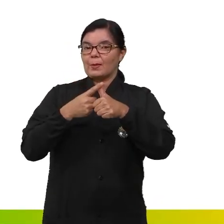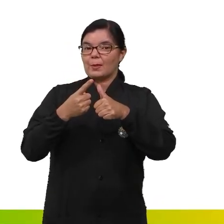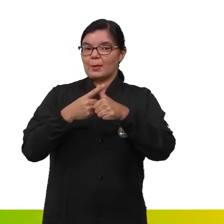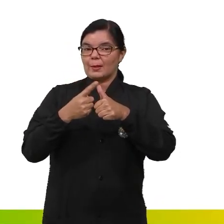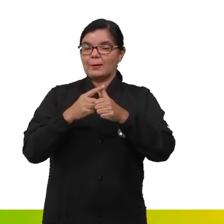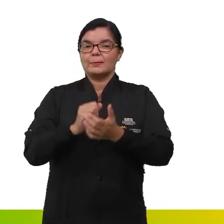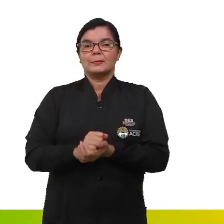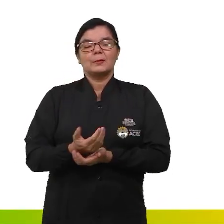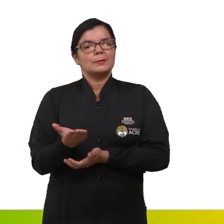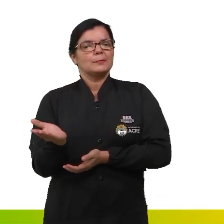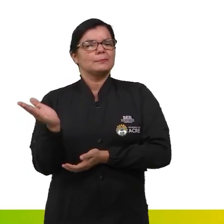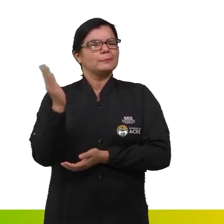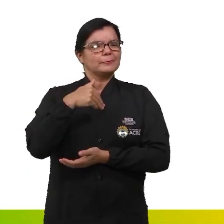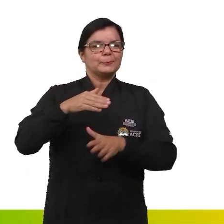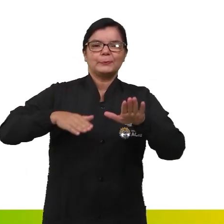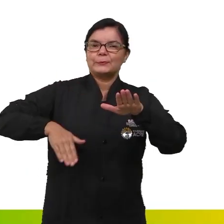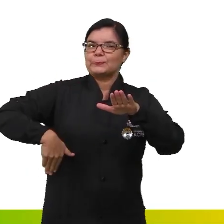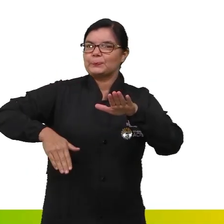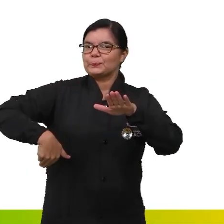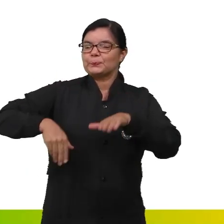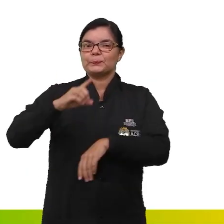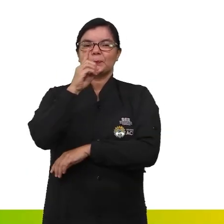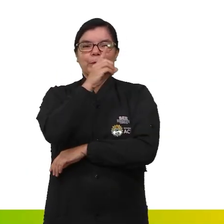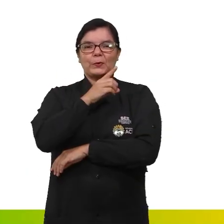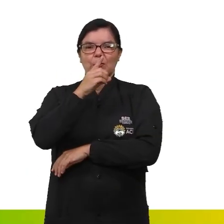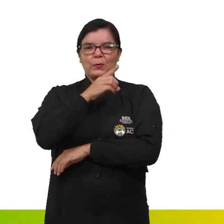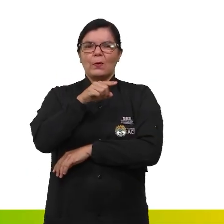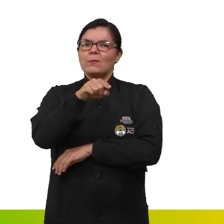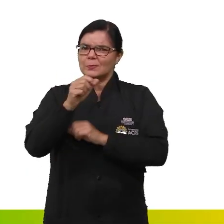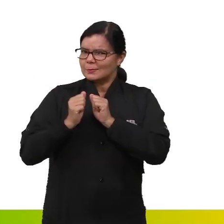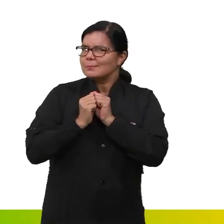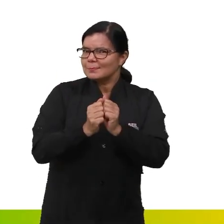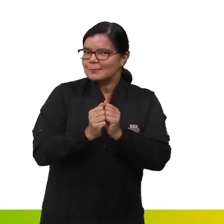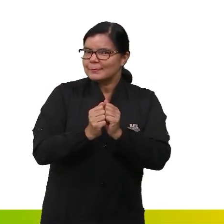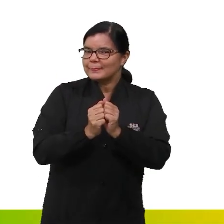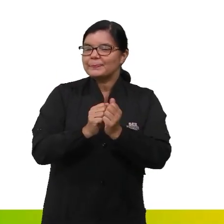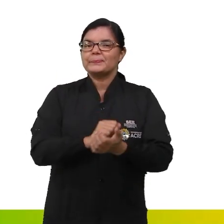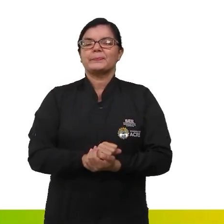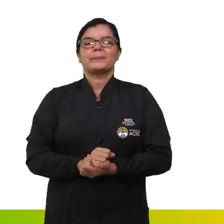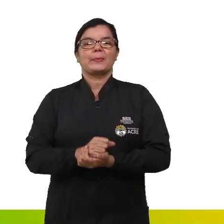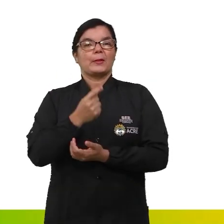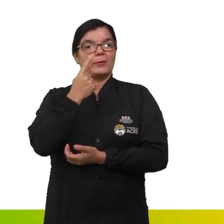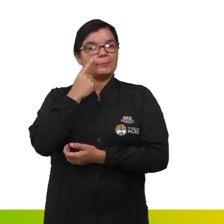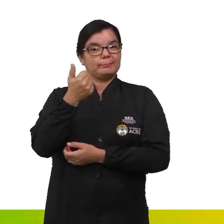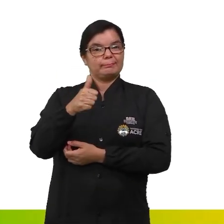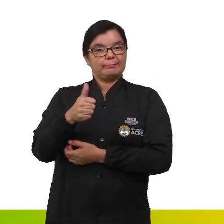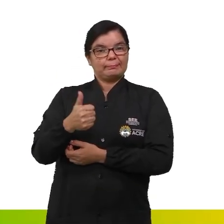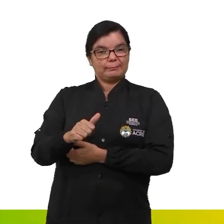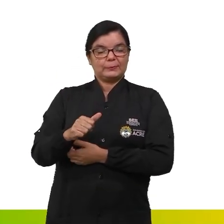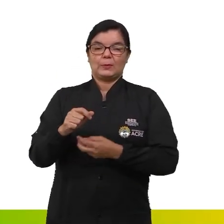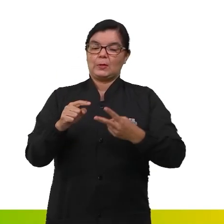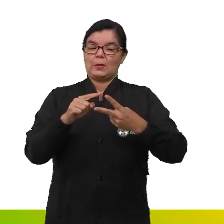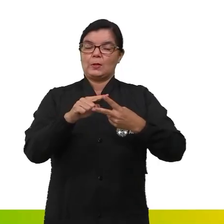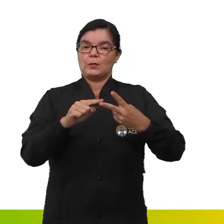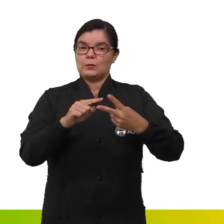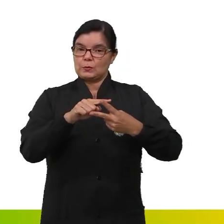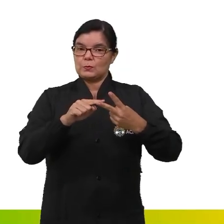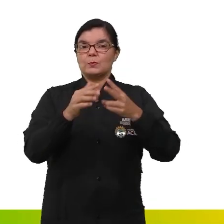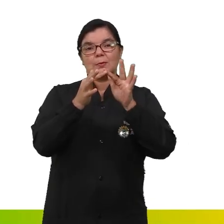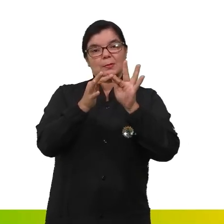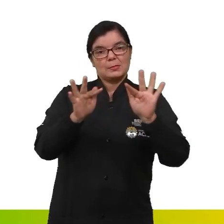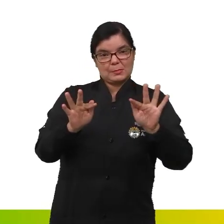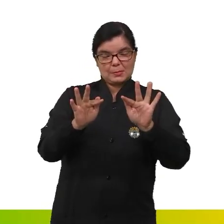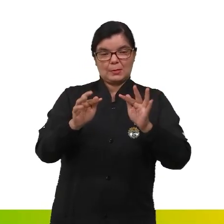tenho: vamos à praia no domingo. Você nos acompanha? Vamos fazer uma análise? Eu tenho duas